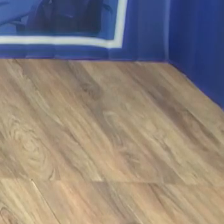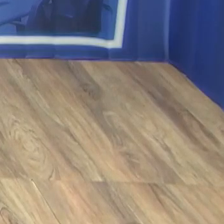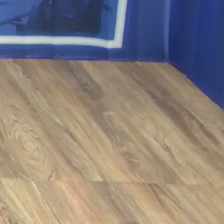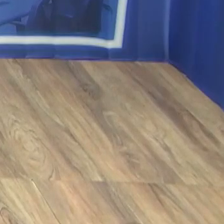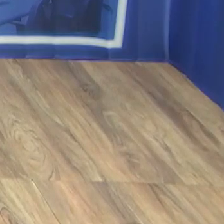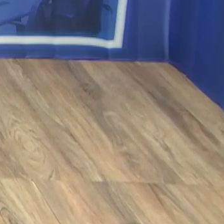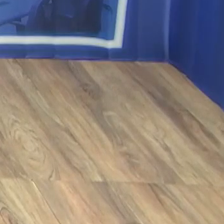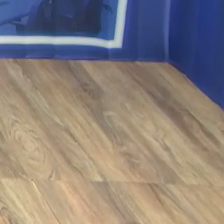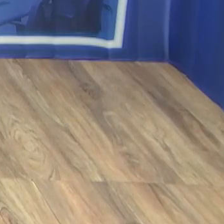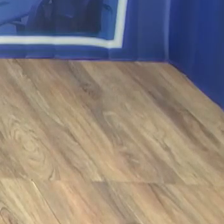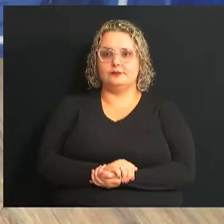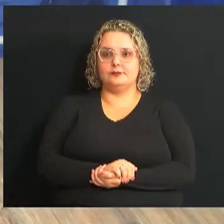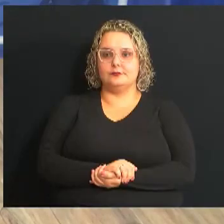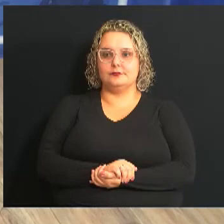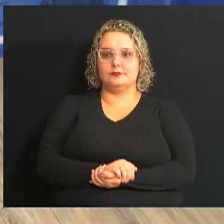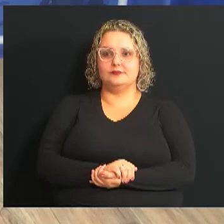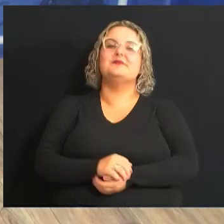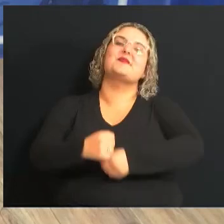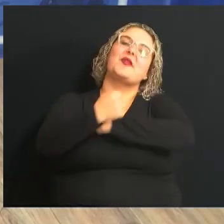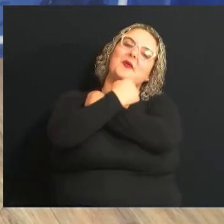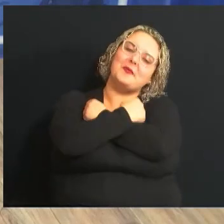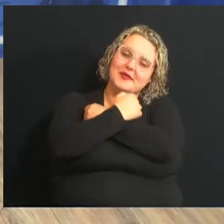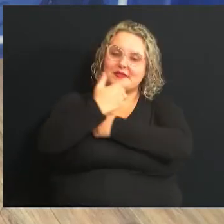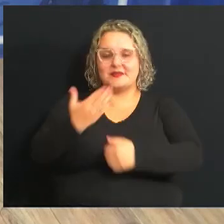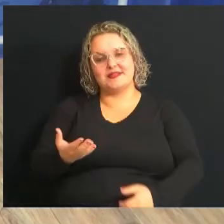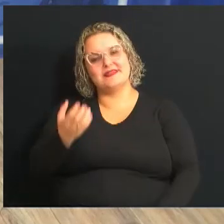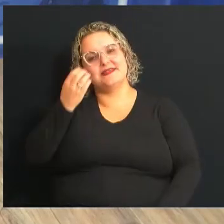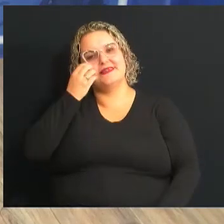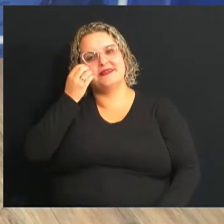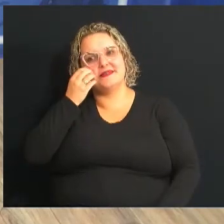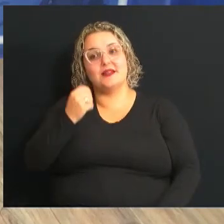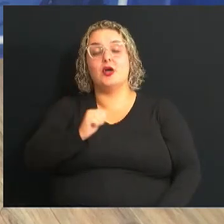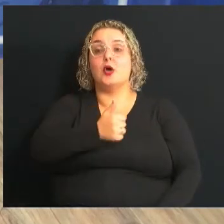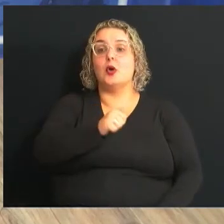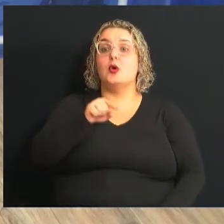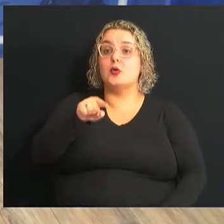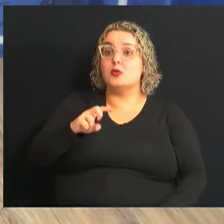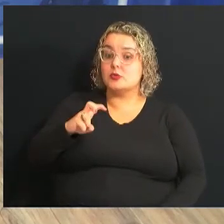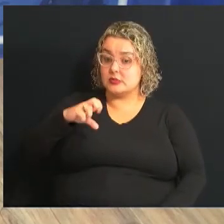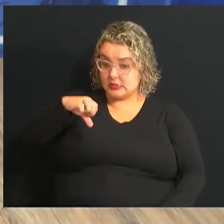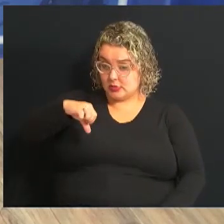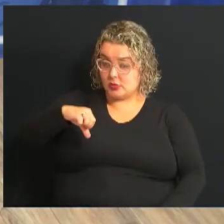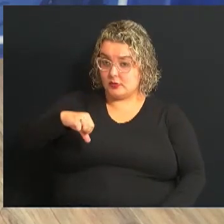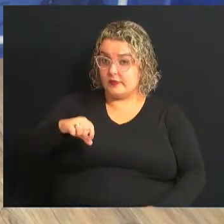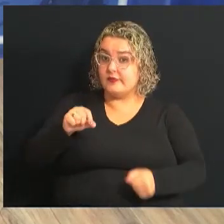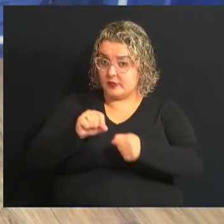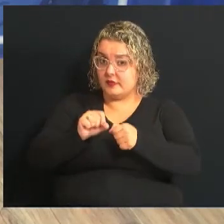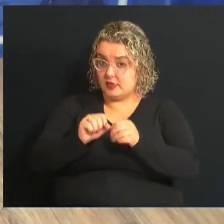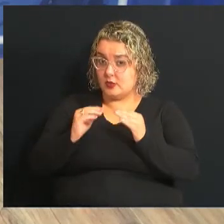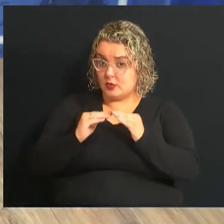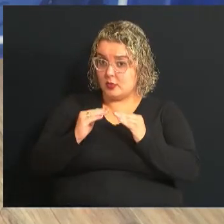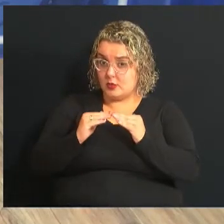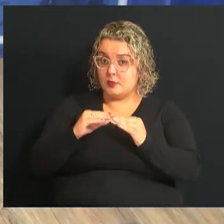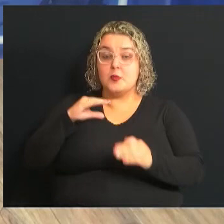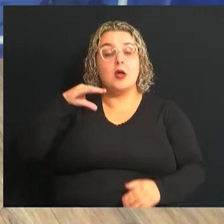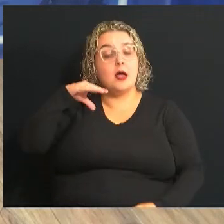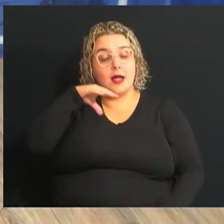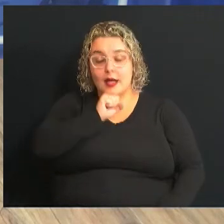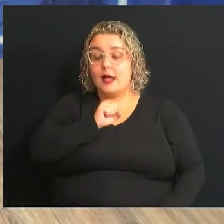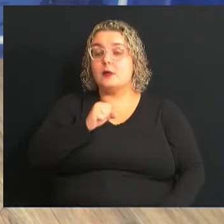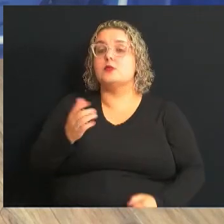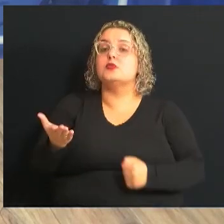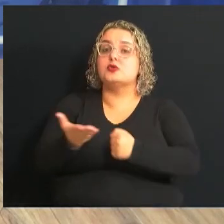Um abraço para você também, André Aranha, 11 horas mais 59 minutos. Vamos fazer o seguinte, rápido